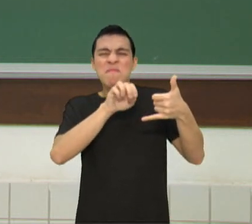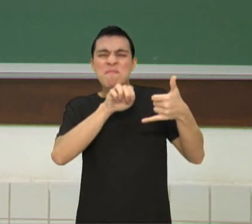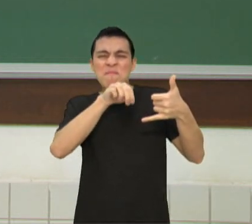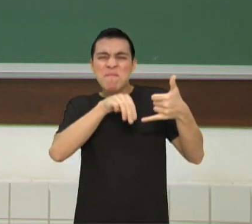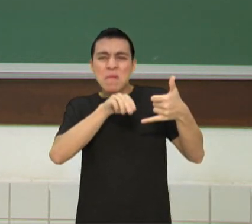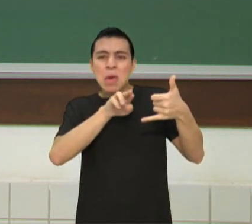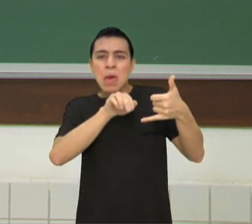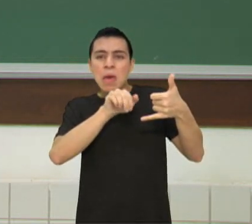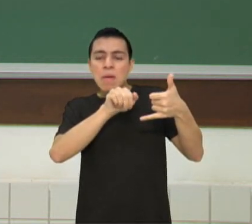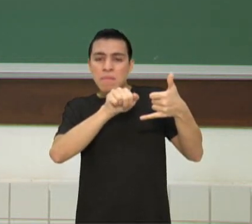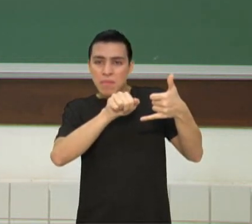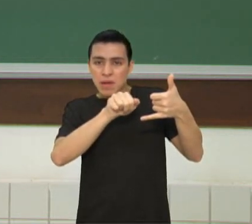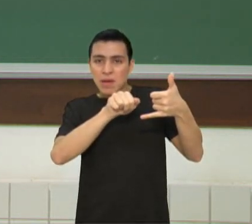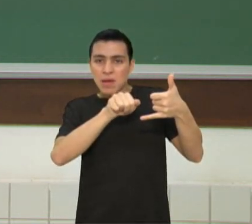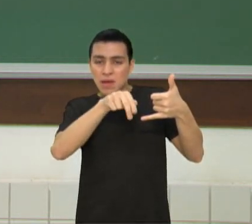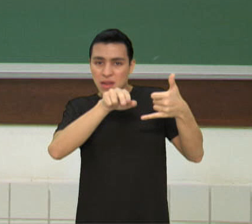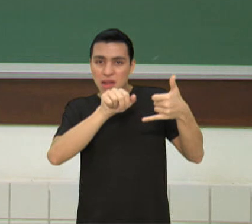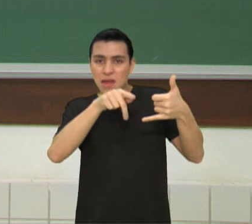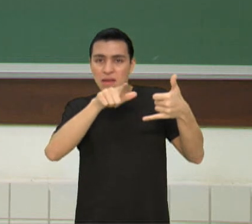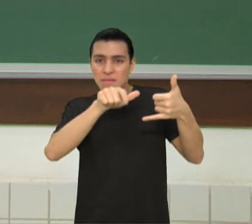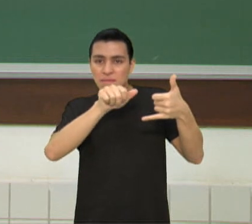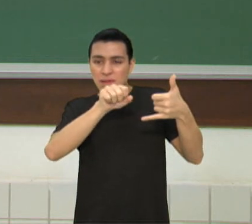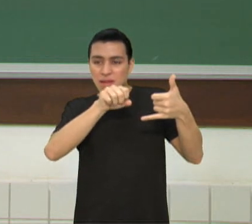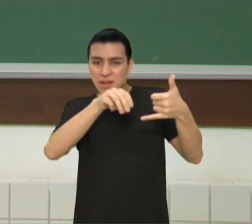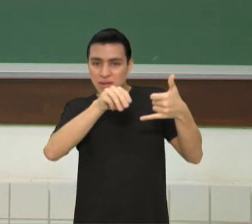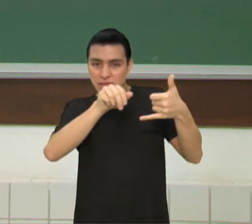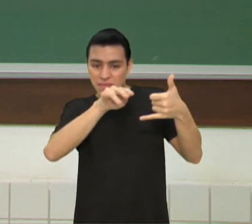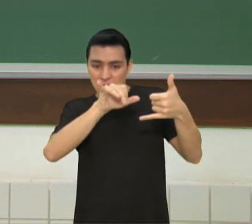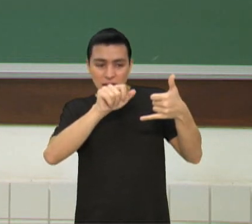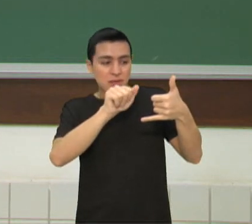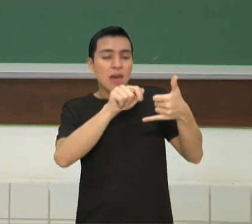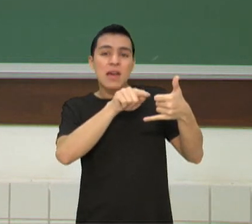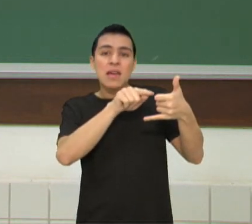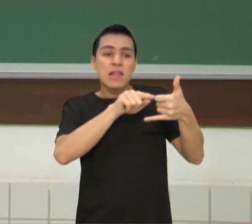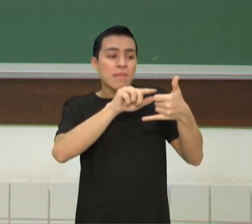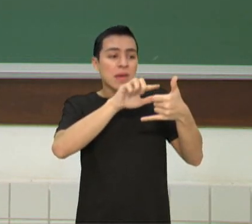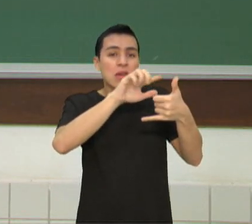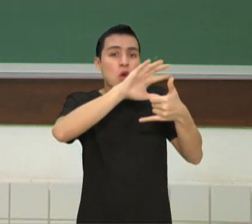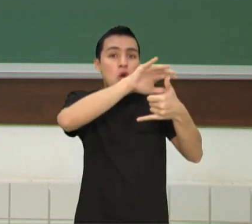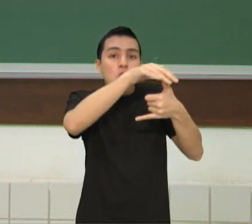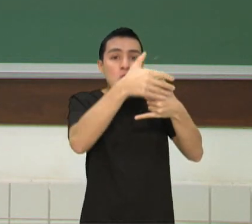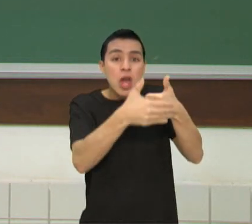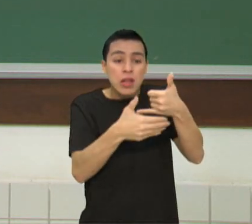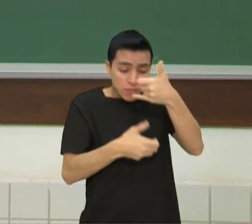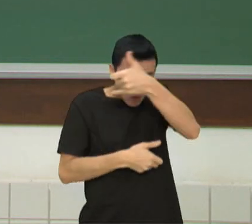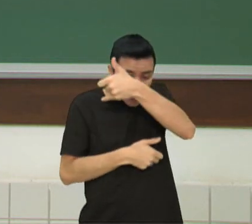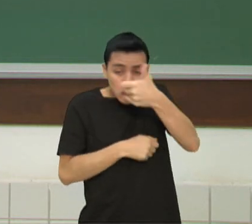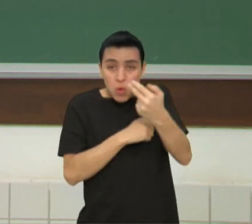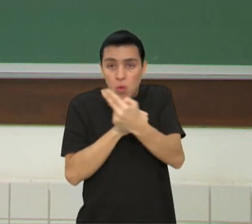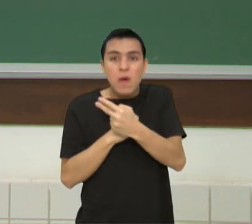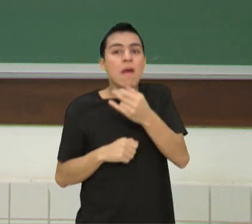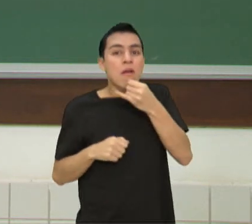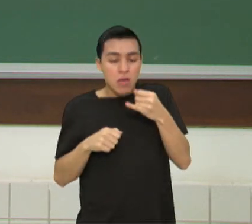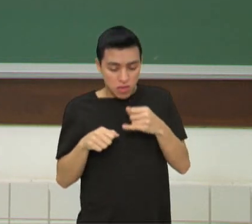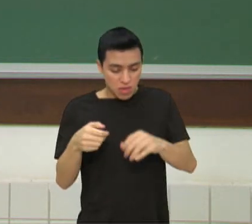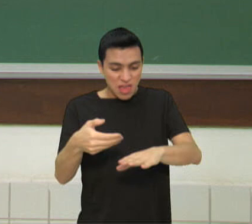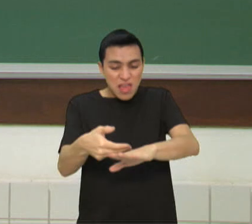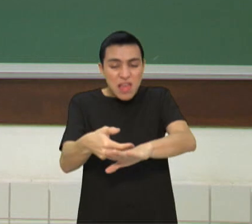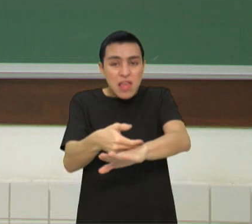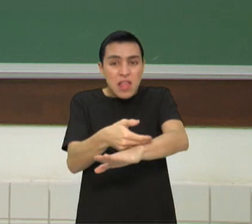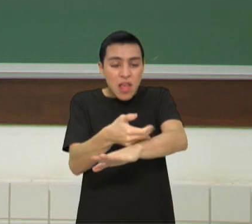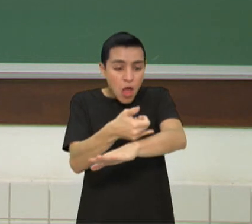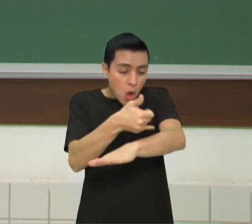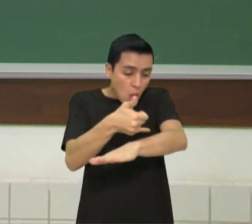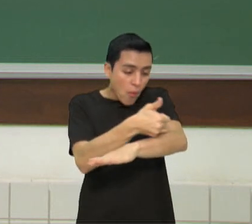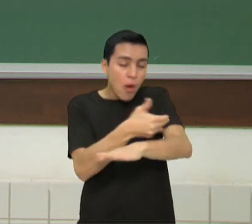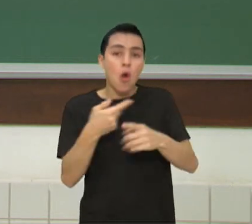servem como isolantes de vários caminhos. Eles são isolantes térmicos, então uma camada de gordura abaixo da pele ajuda a controlar